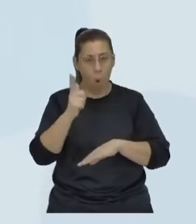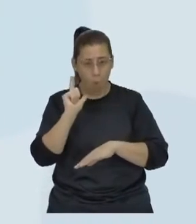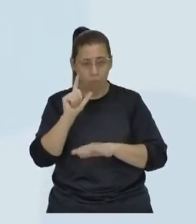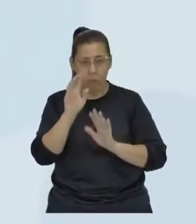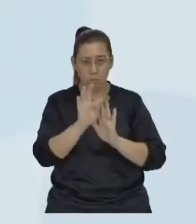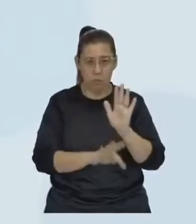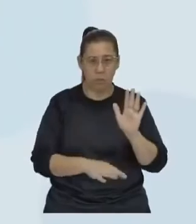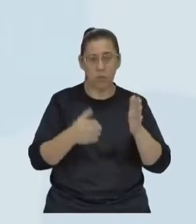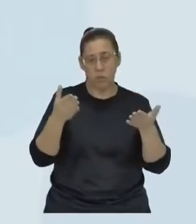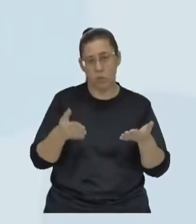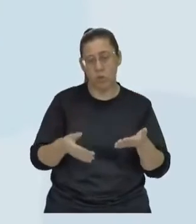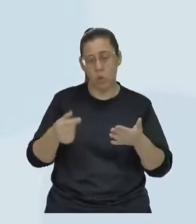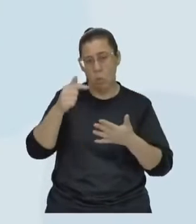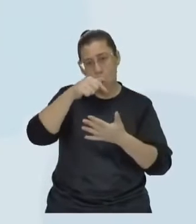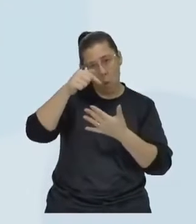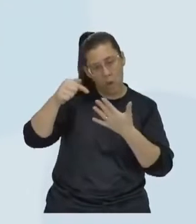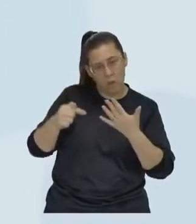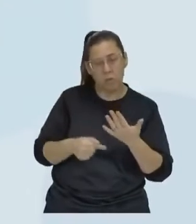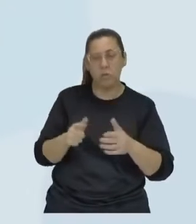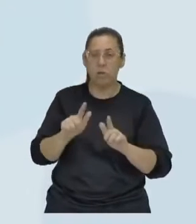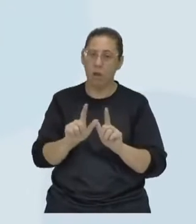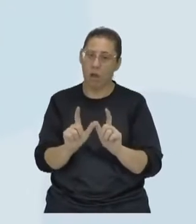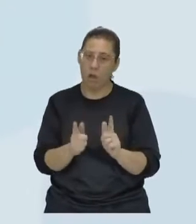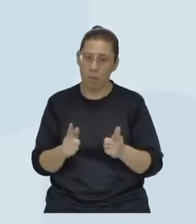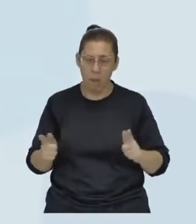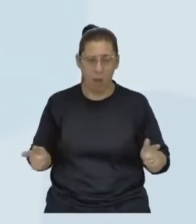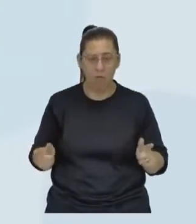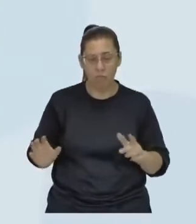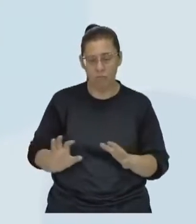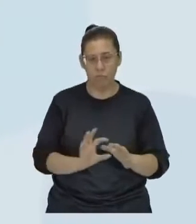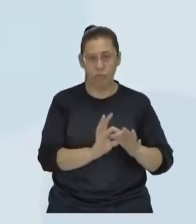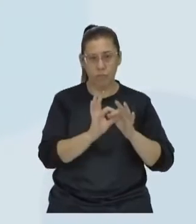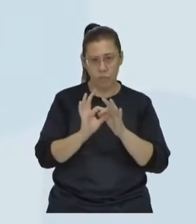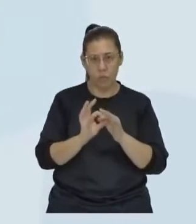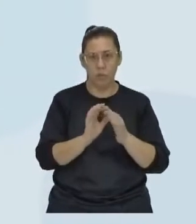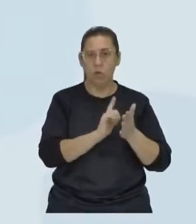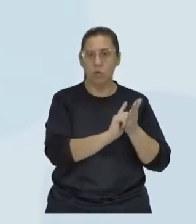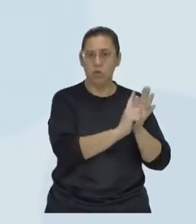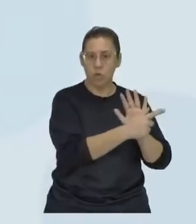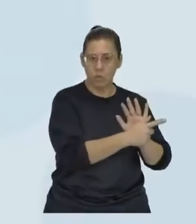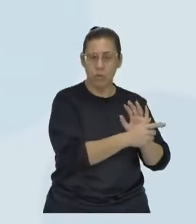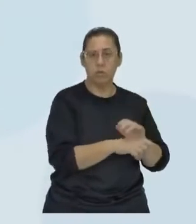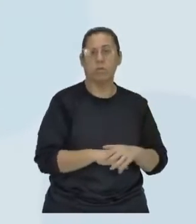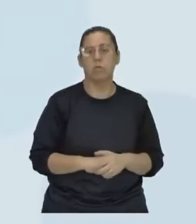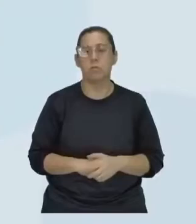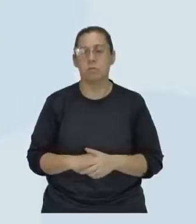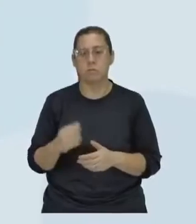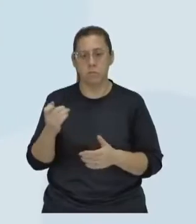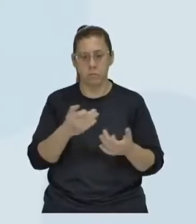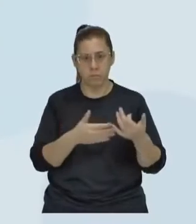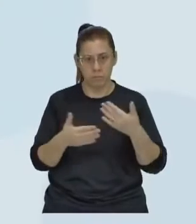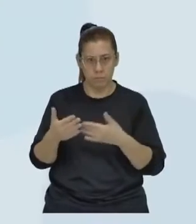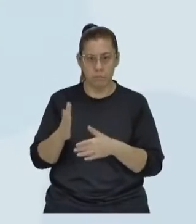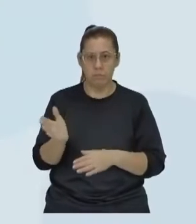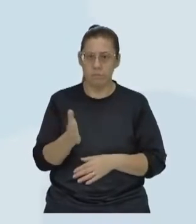de alguns aspectos gramaticais ligados ao texto, né? Ao gênero mesmo. Então, pode passar o